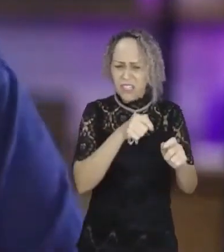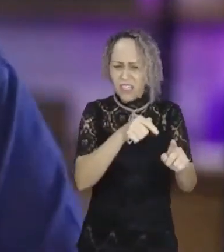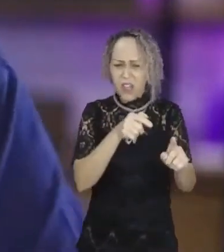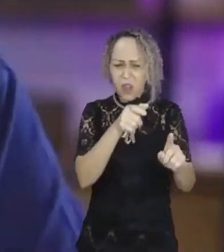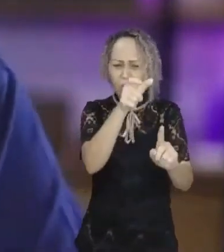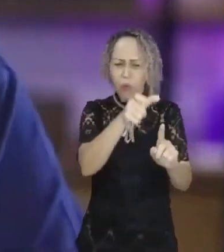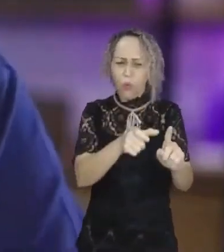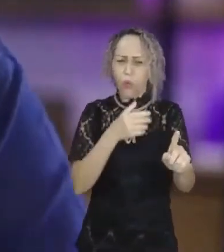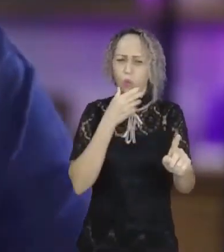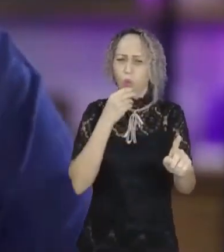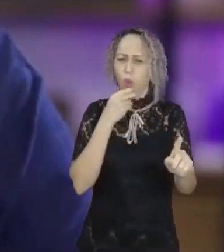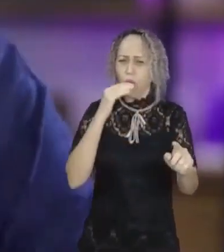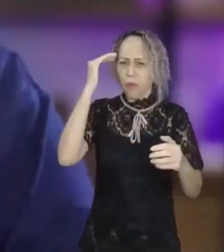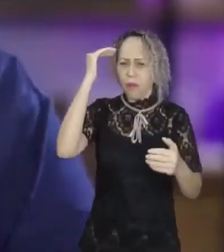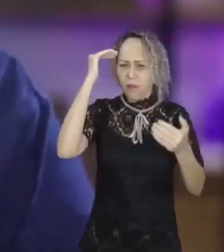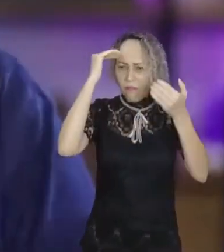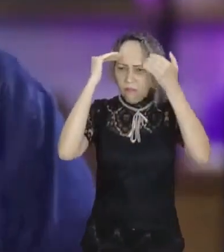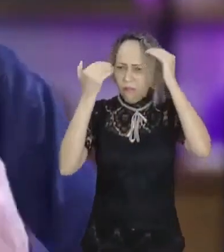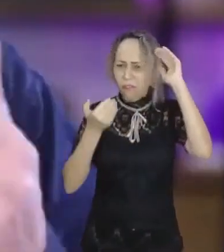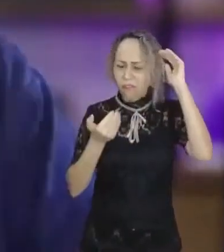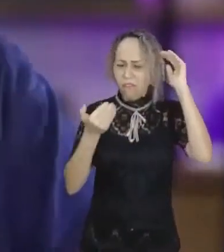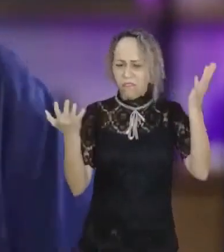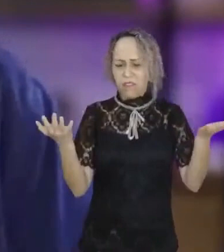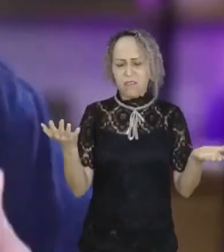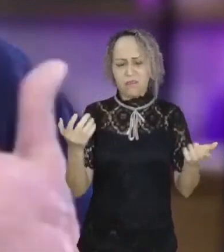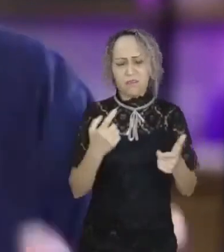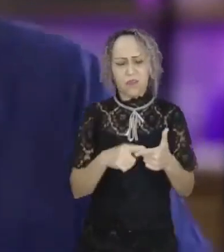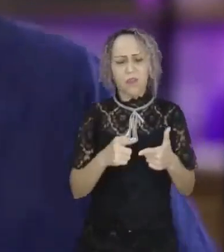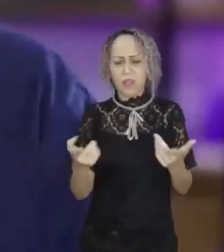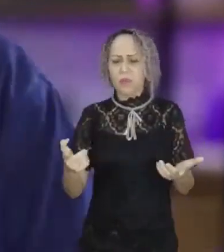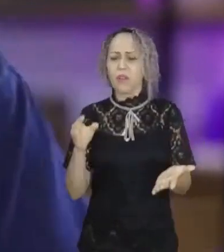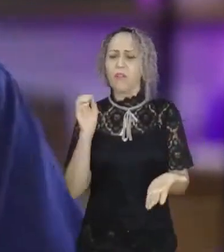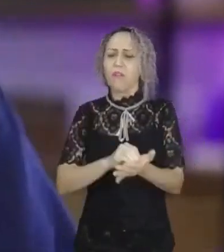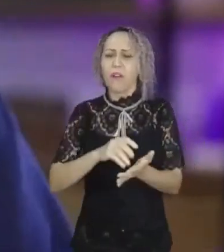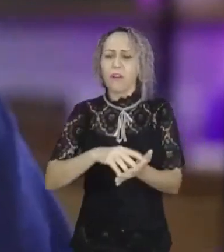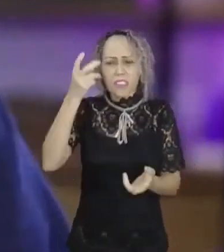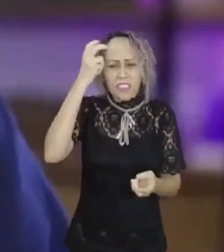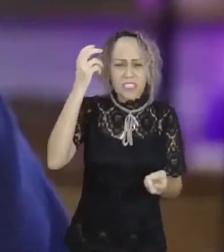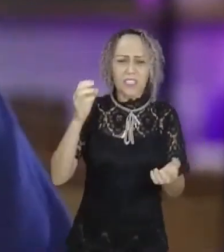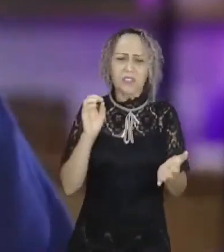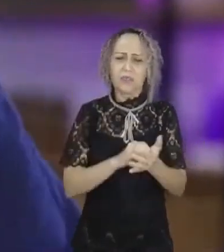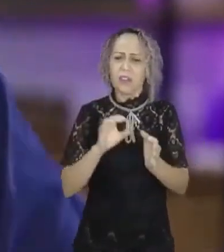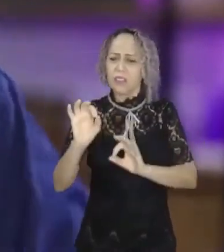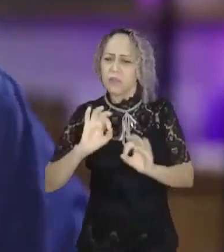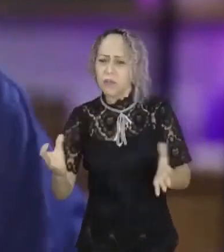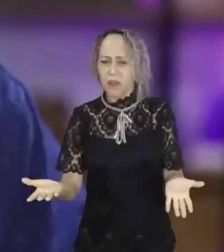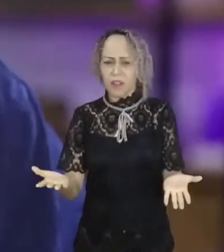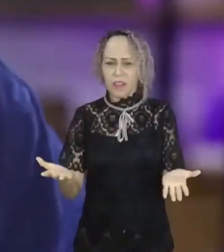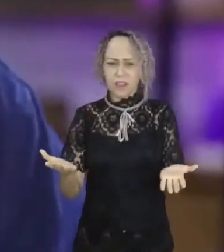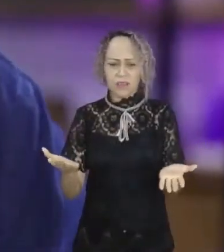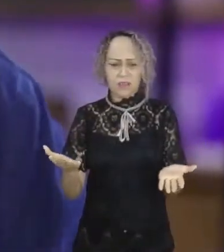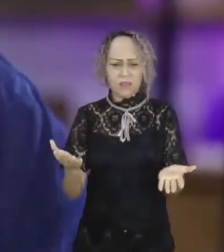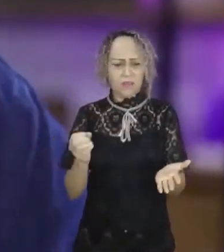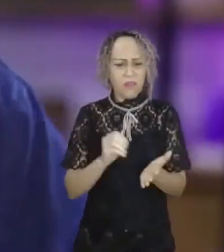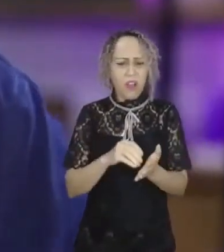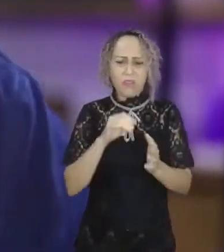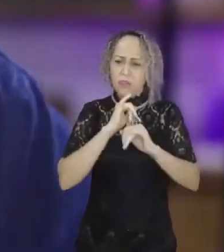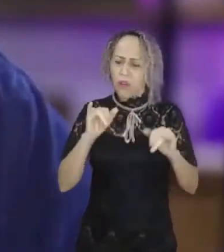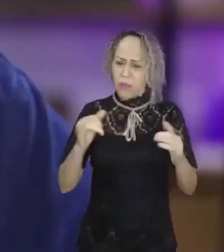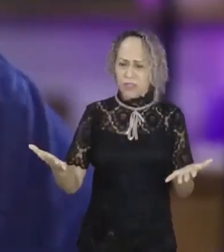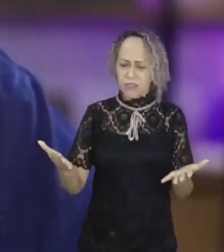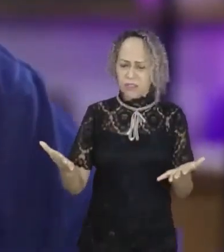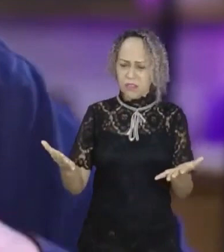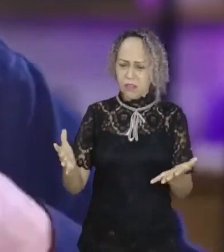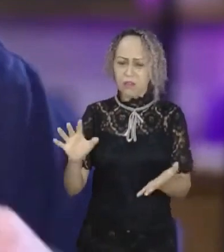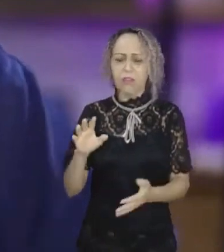falta de formação, é falta de atuação, é falta de inteligência, é falta de preparação. Então, o que eu acho é o seguinte, a